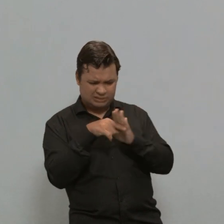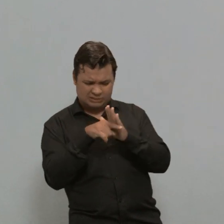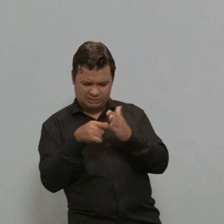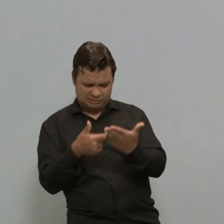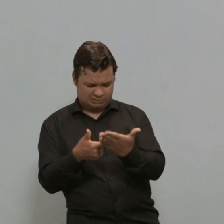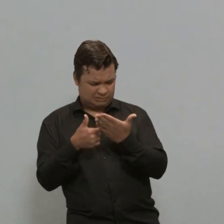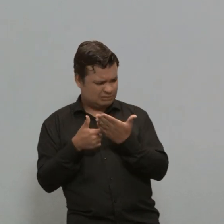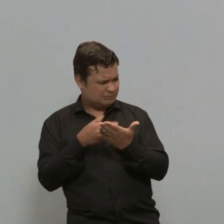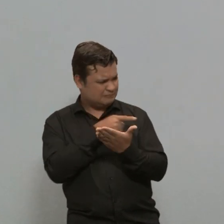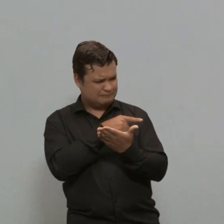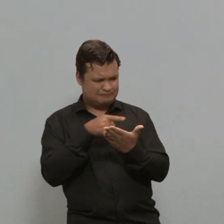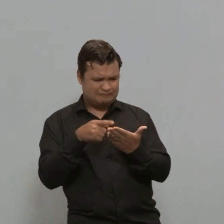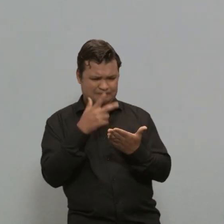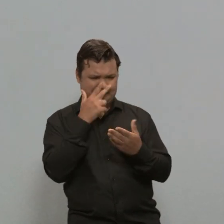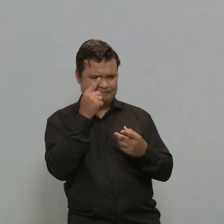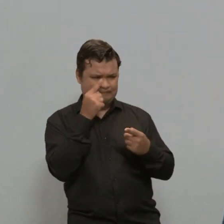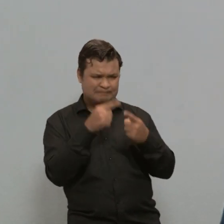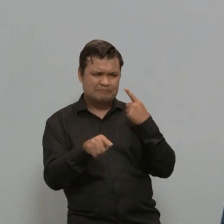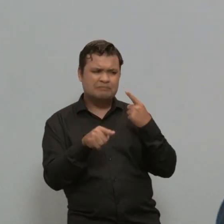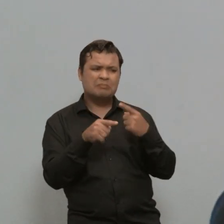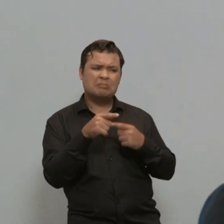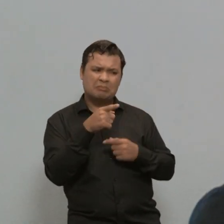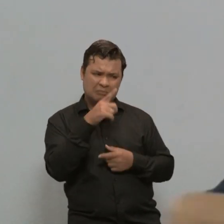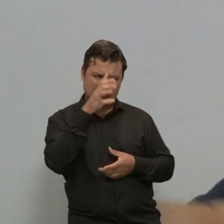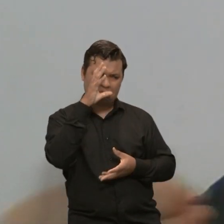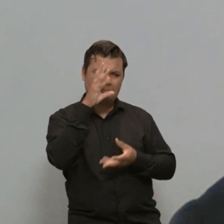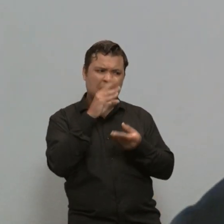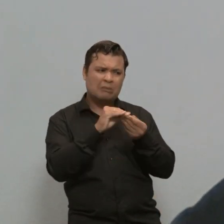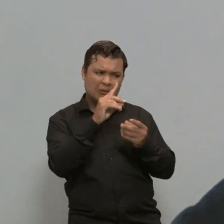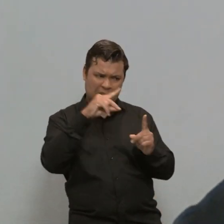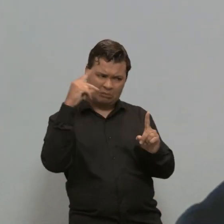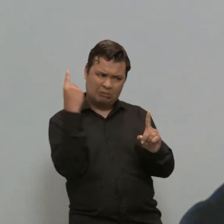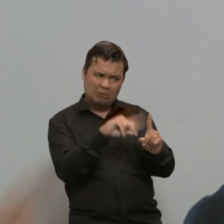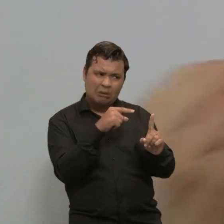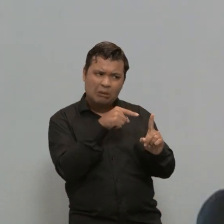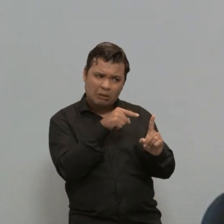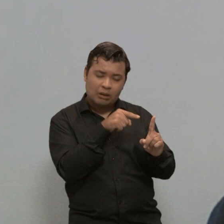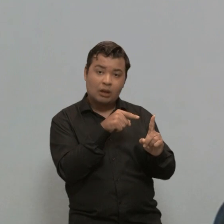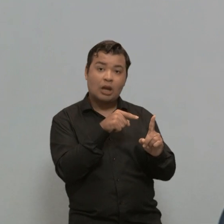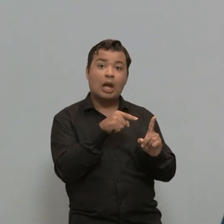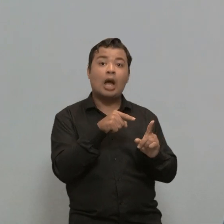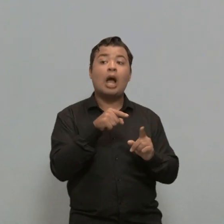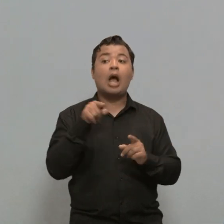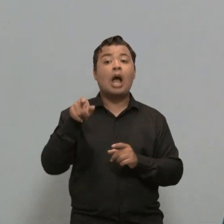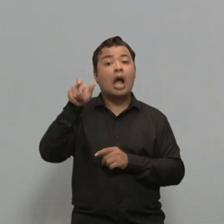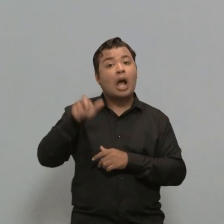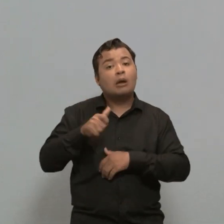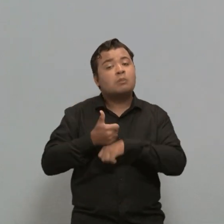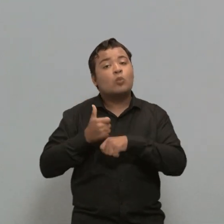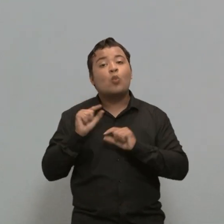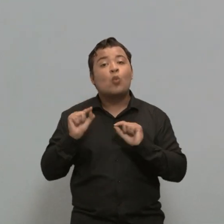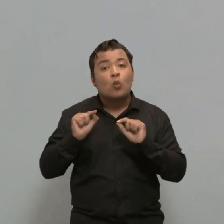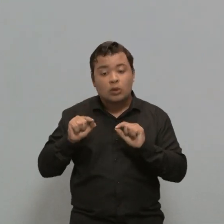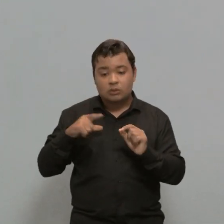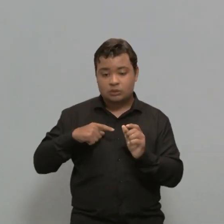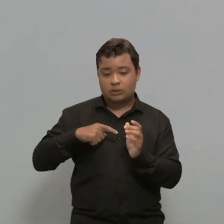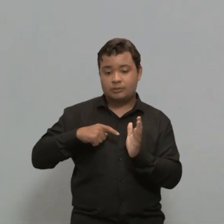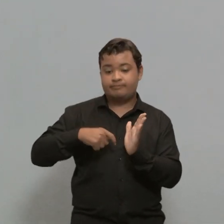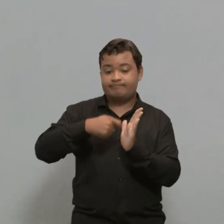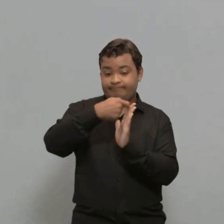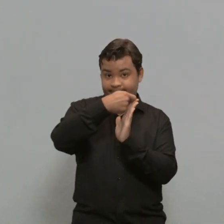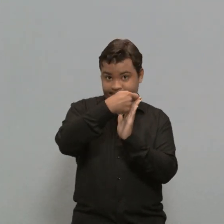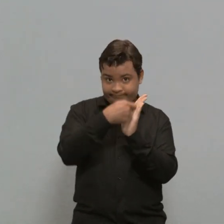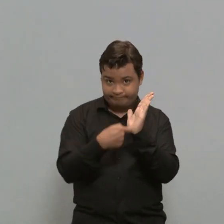uma violência doméstica, ele precisa fazer uma notificação de violência. Essa notificação é um procedimento em saúde, isso